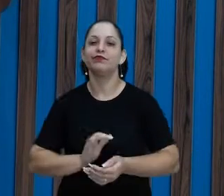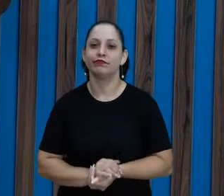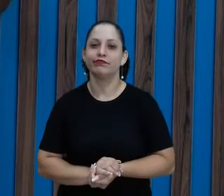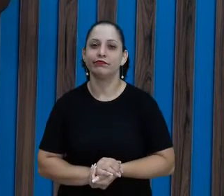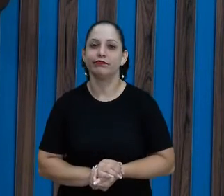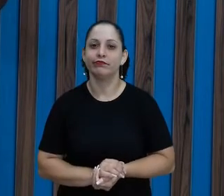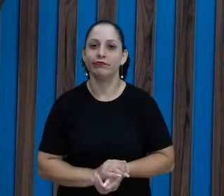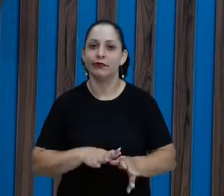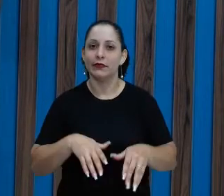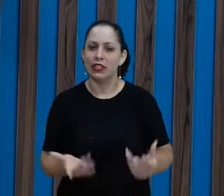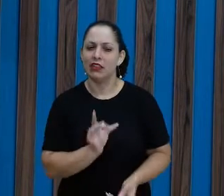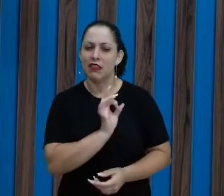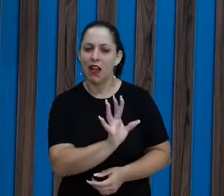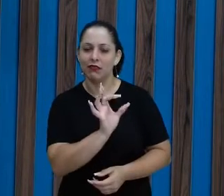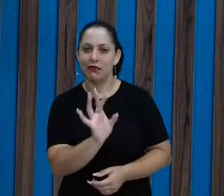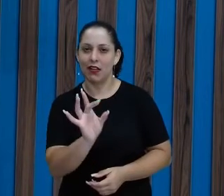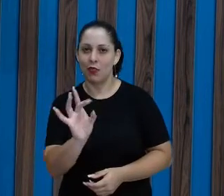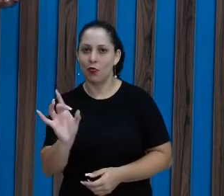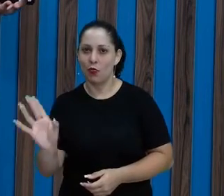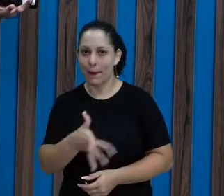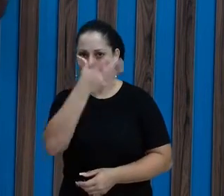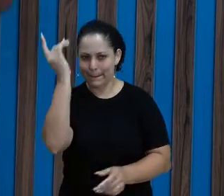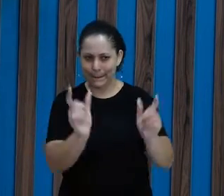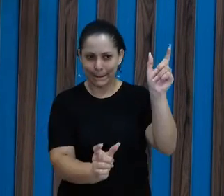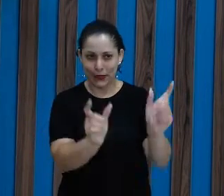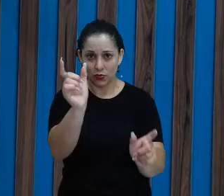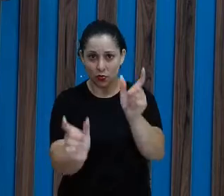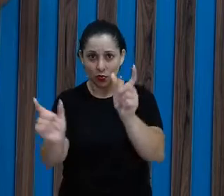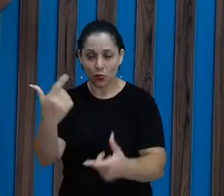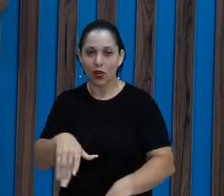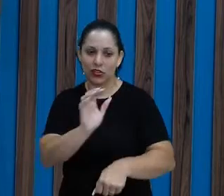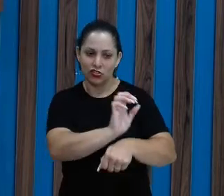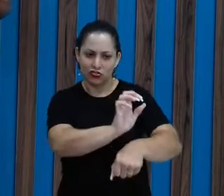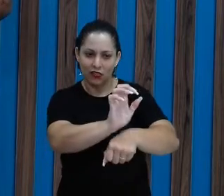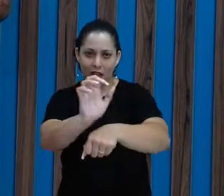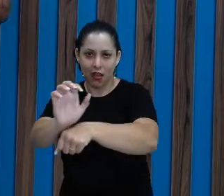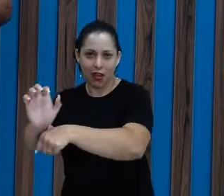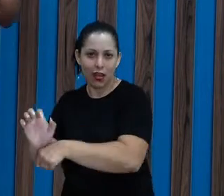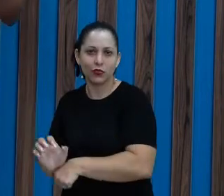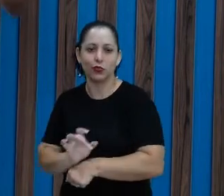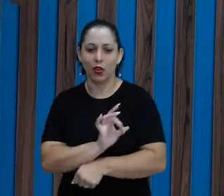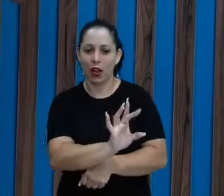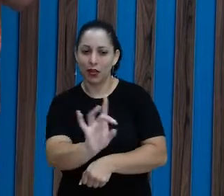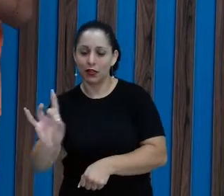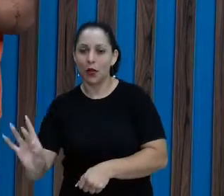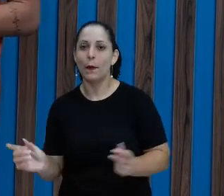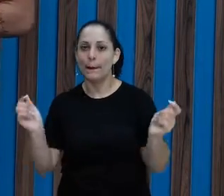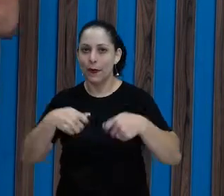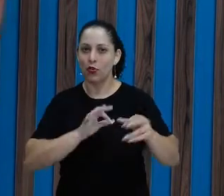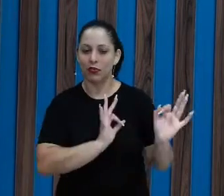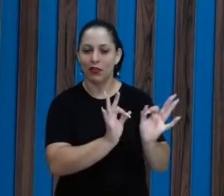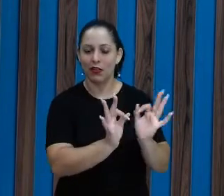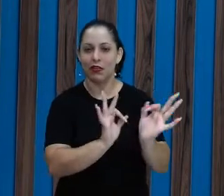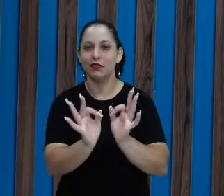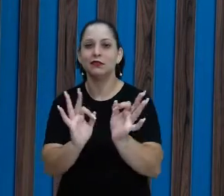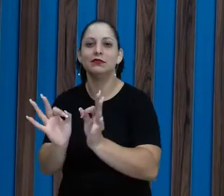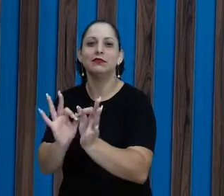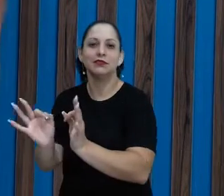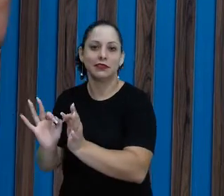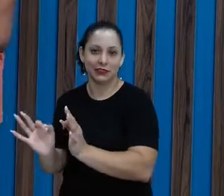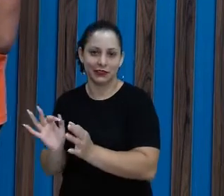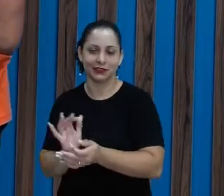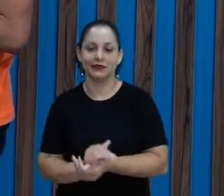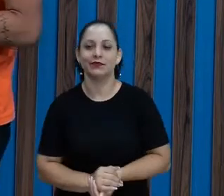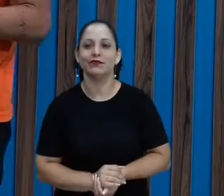falou, cada pessoa, cada estado no caso, tem ali como fazer a sua própria